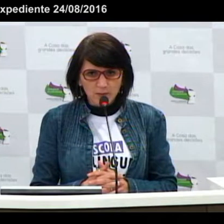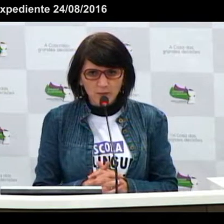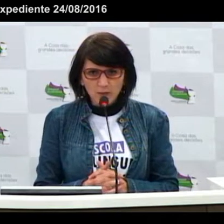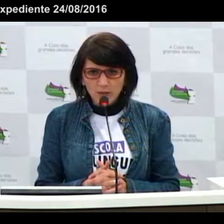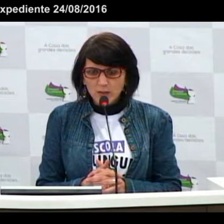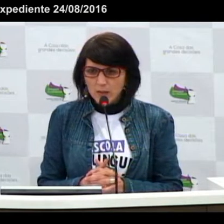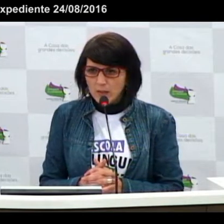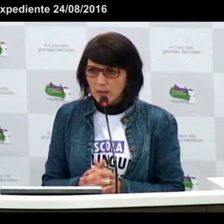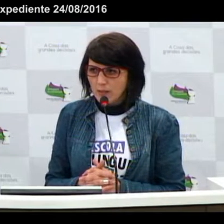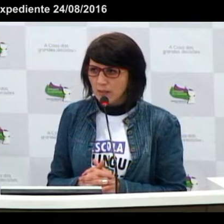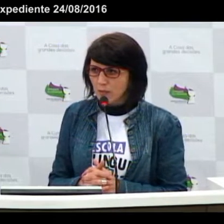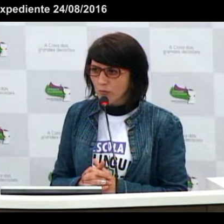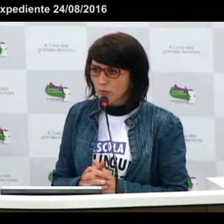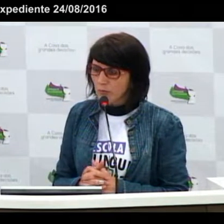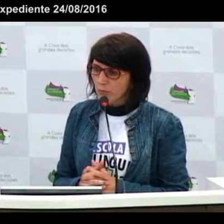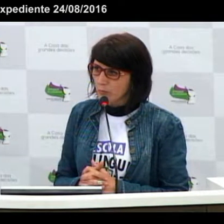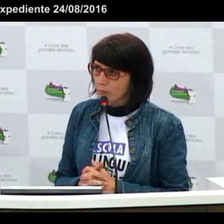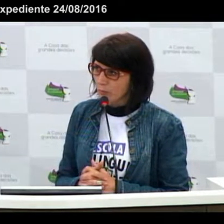aqui.